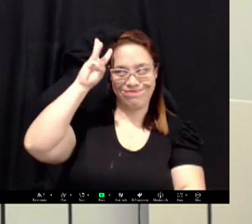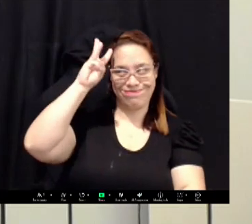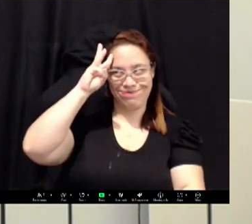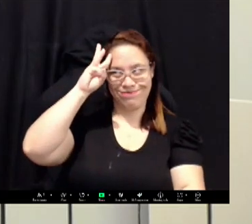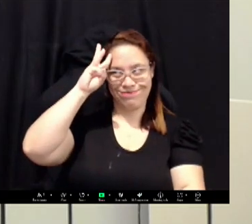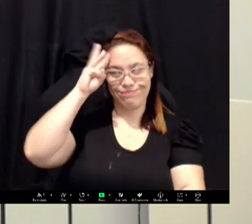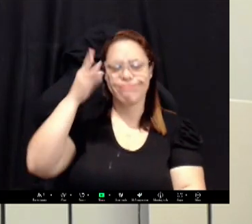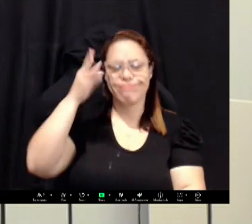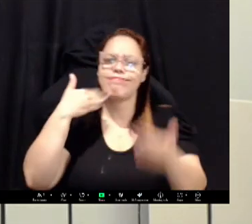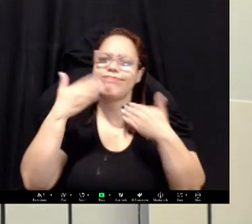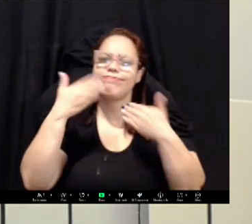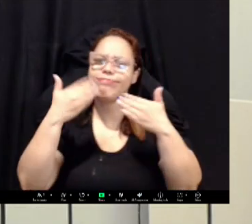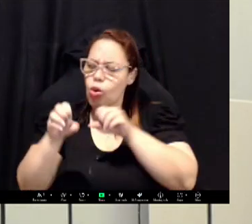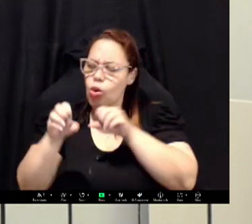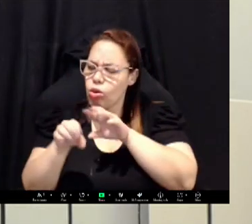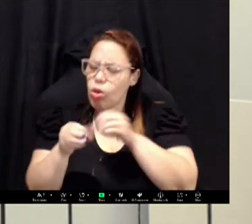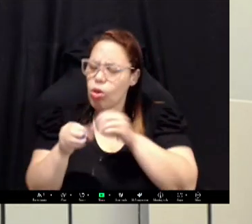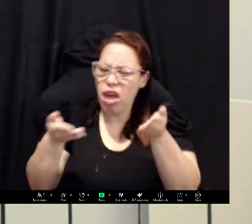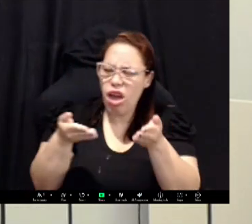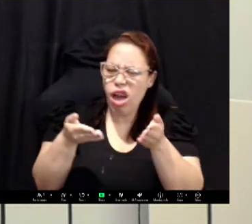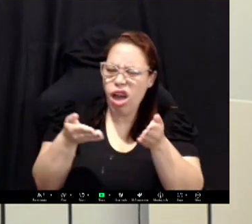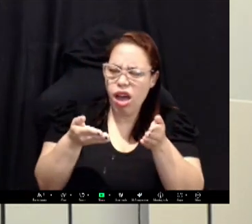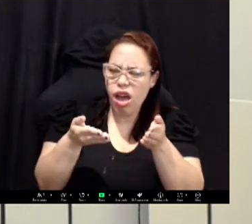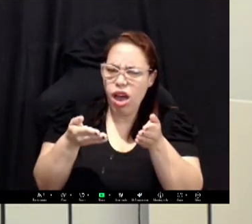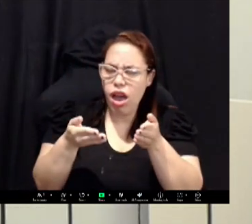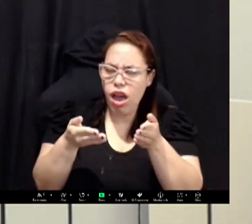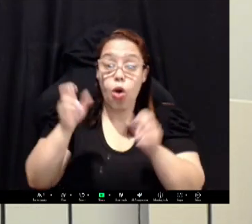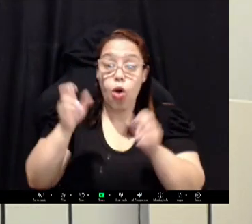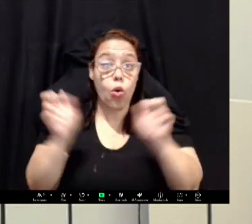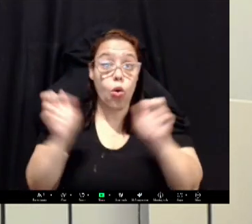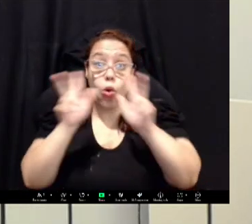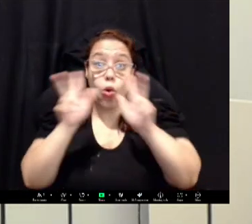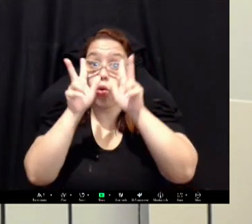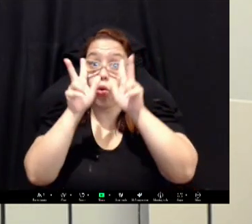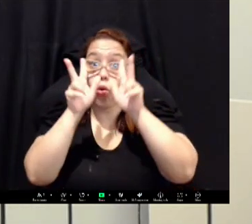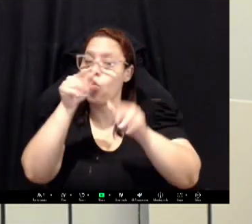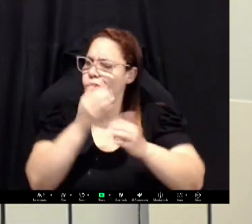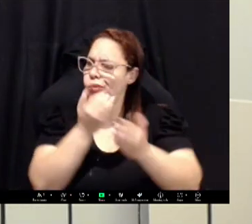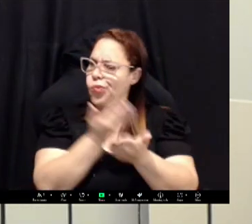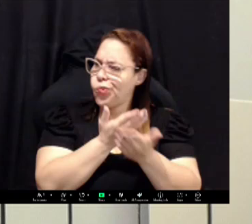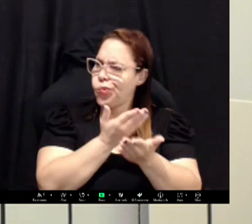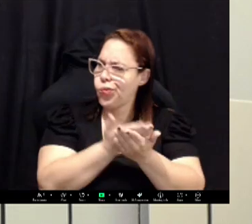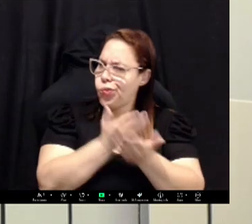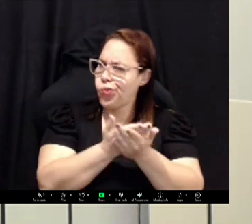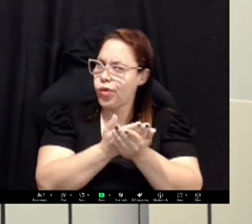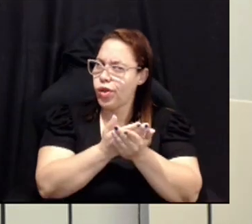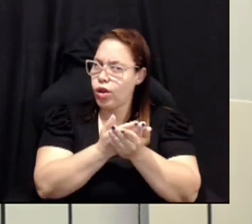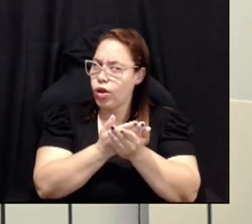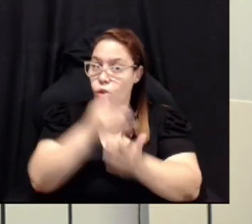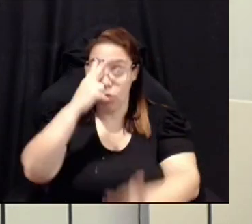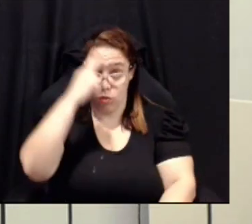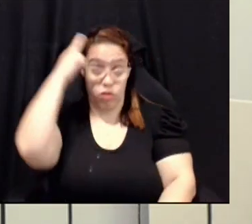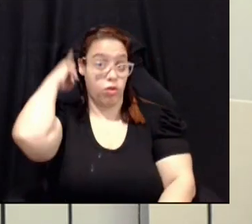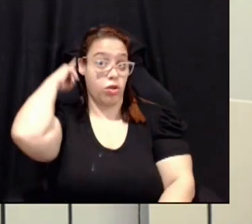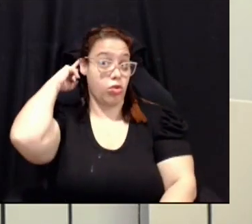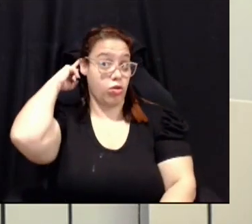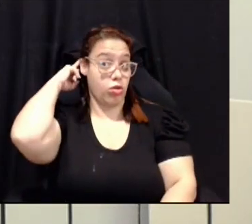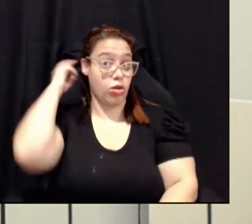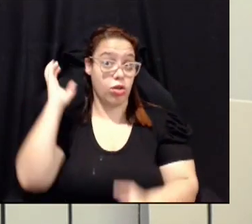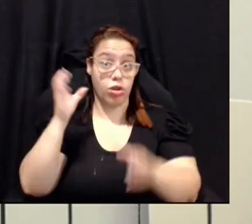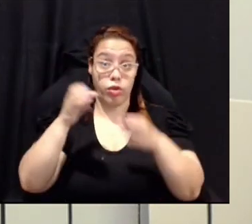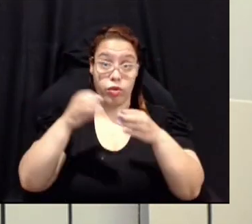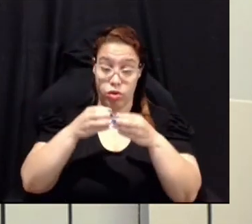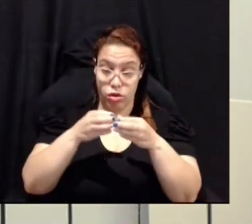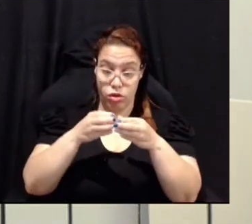sobre educação agora. Atenção, hein, você estudante que vai prestar o vestibular. A Comissão Permanente para